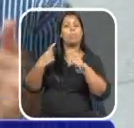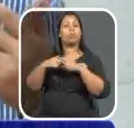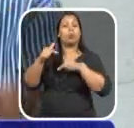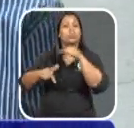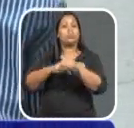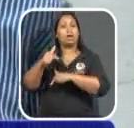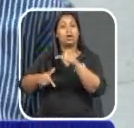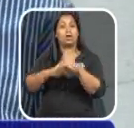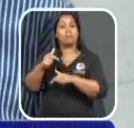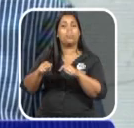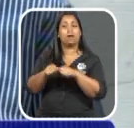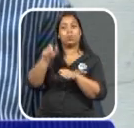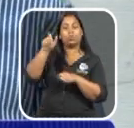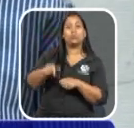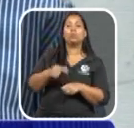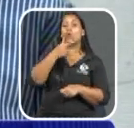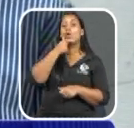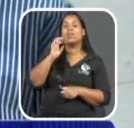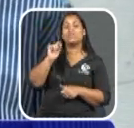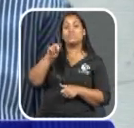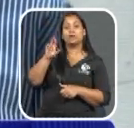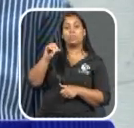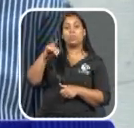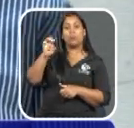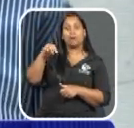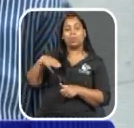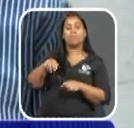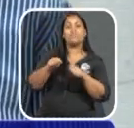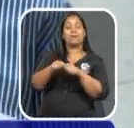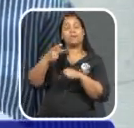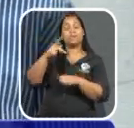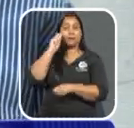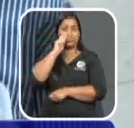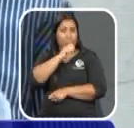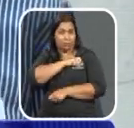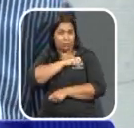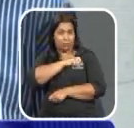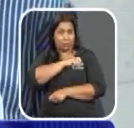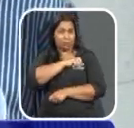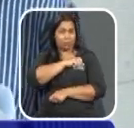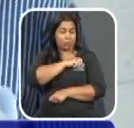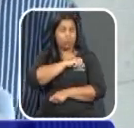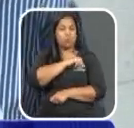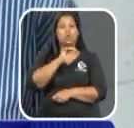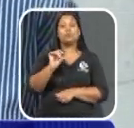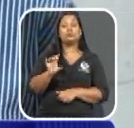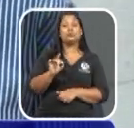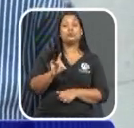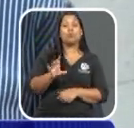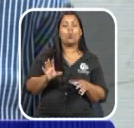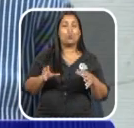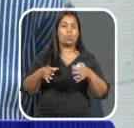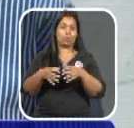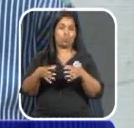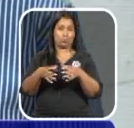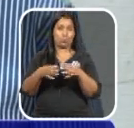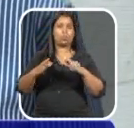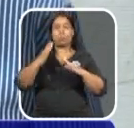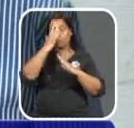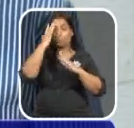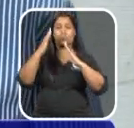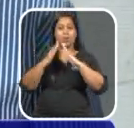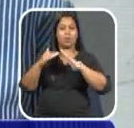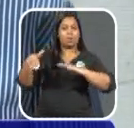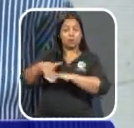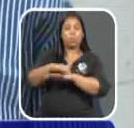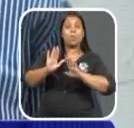grande trabalho que o doutor Evandro Pelarim faz na sociedade de Rio Preto. Dentre deles, não só ao Comitê Gestor dos Moradores de